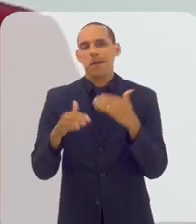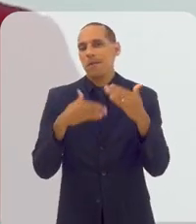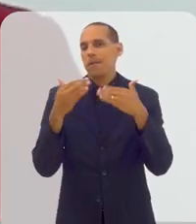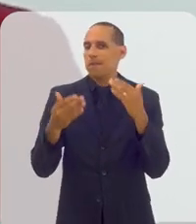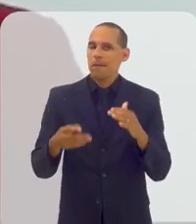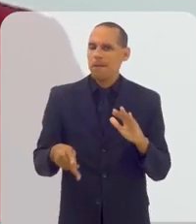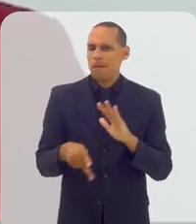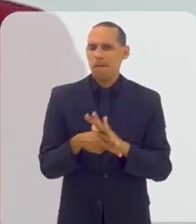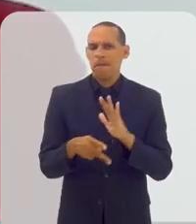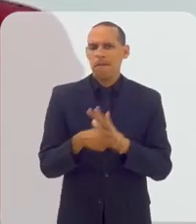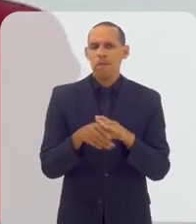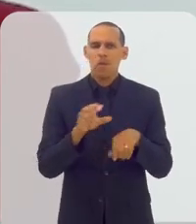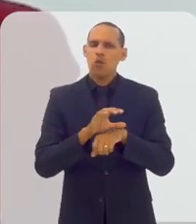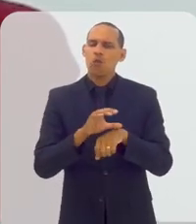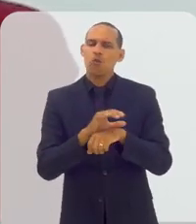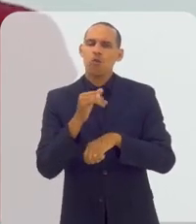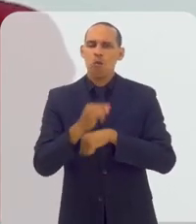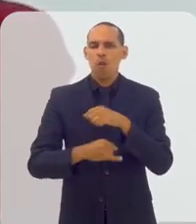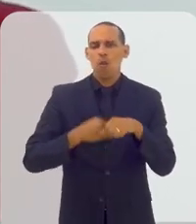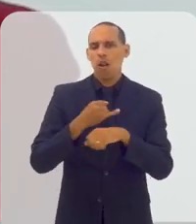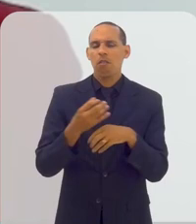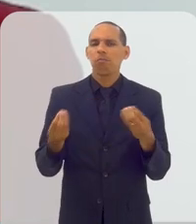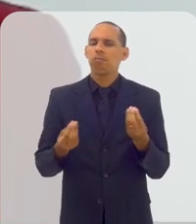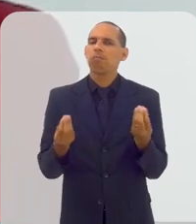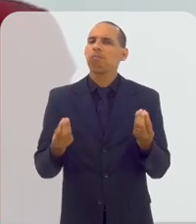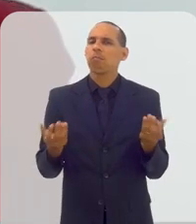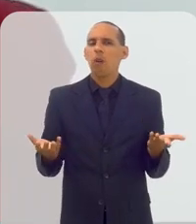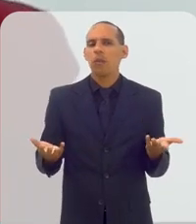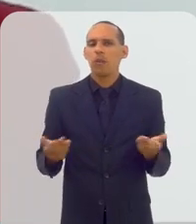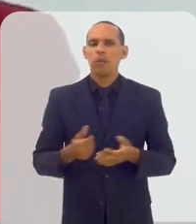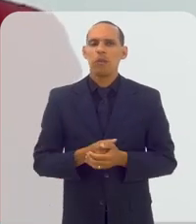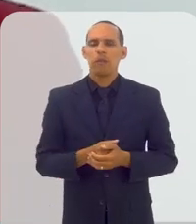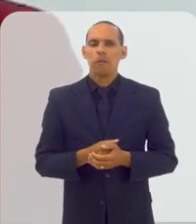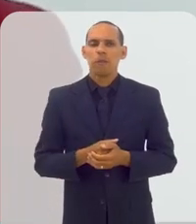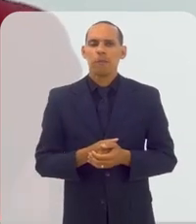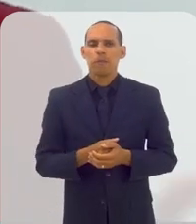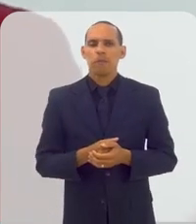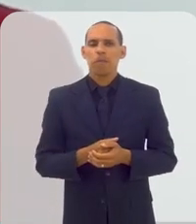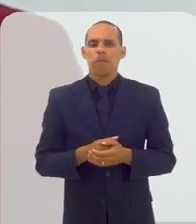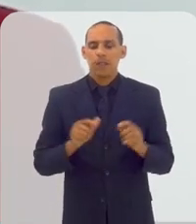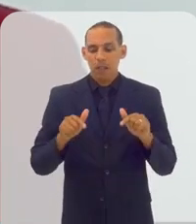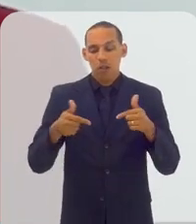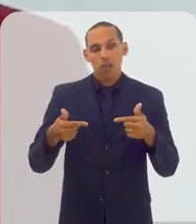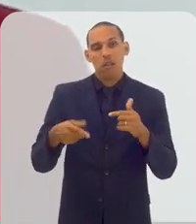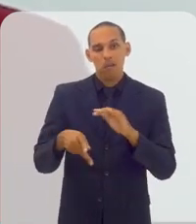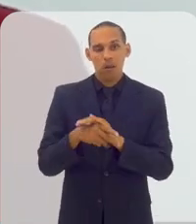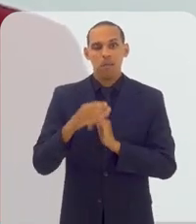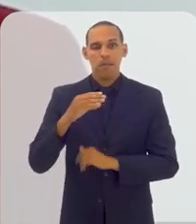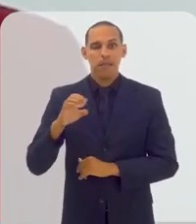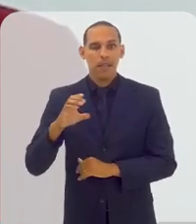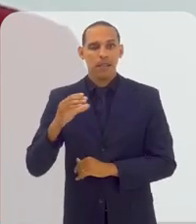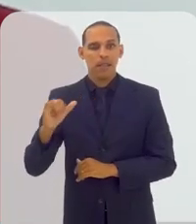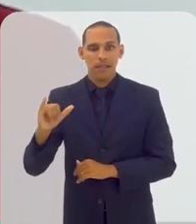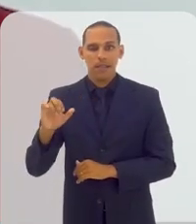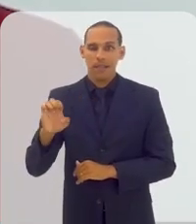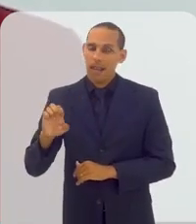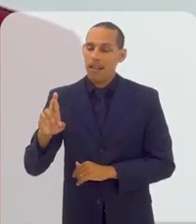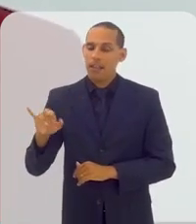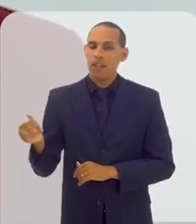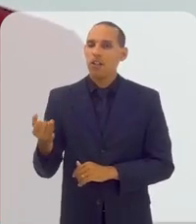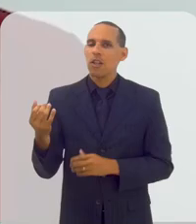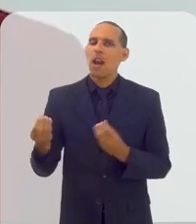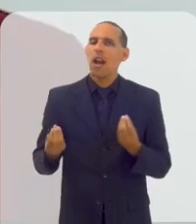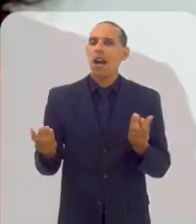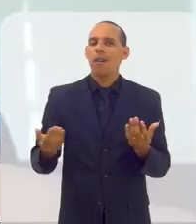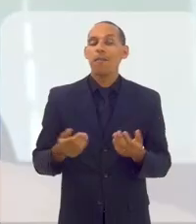é o desenvolvimento desses cursos online enfim o que que qual foi a atuação do CCS